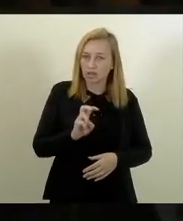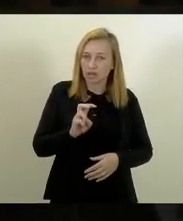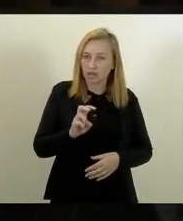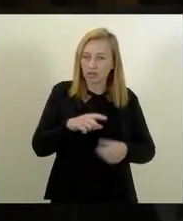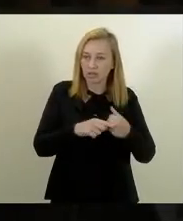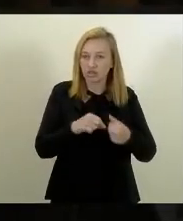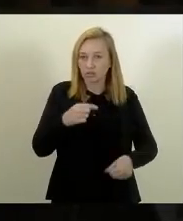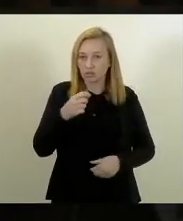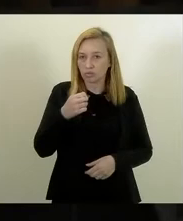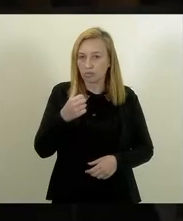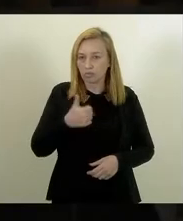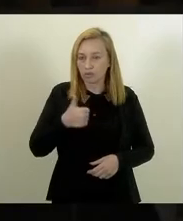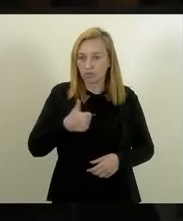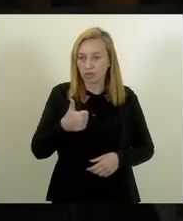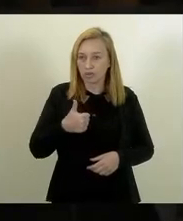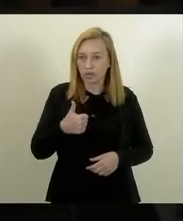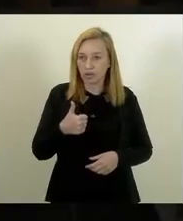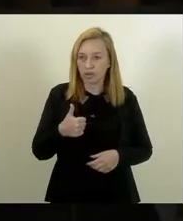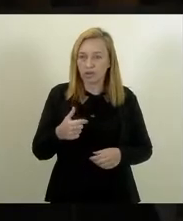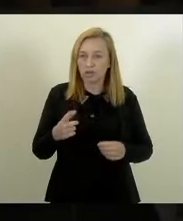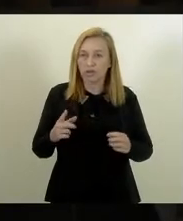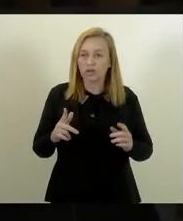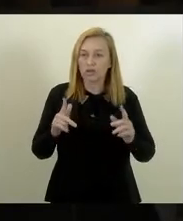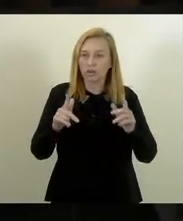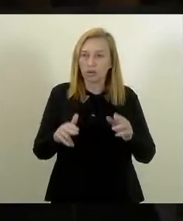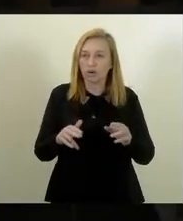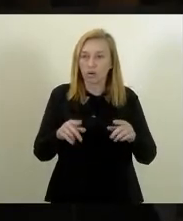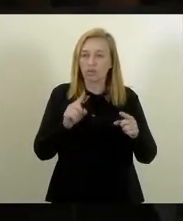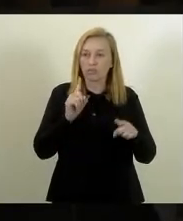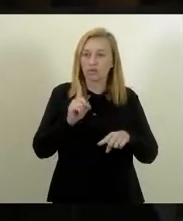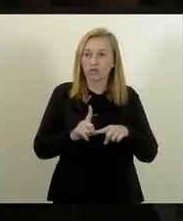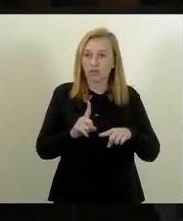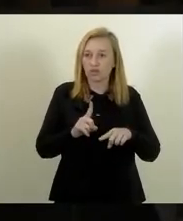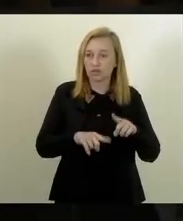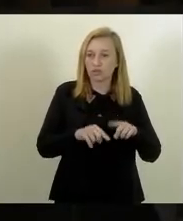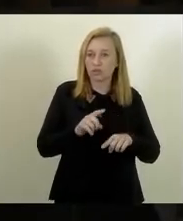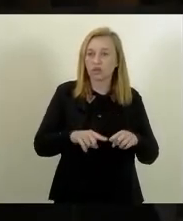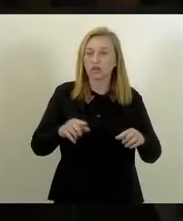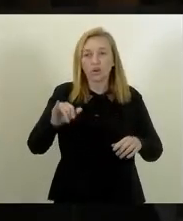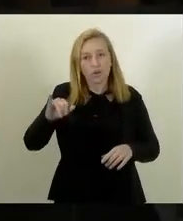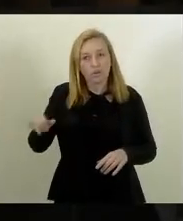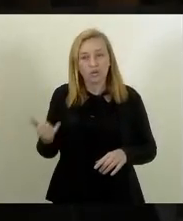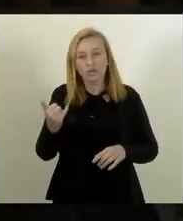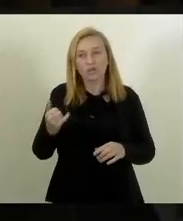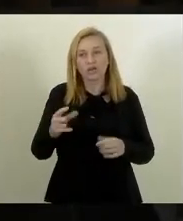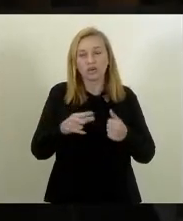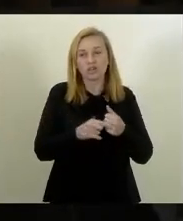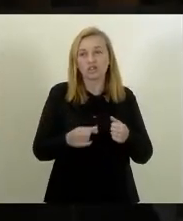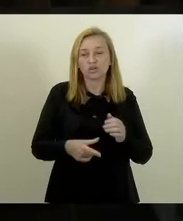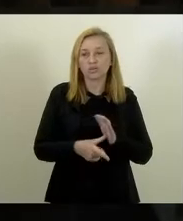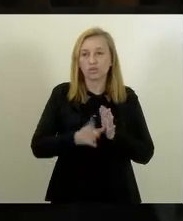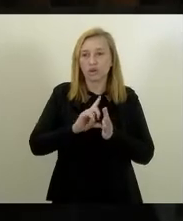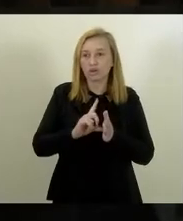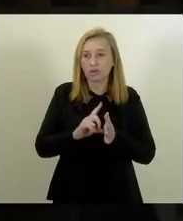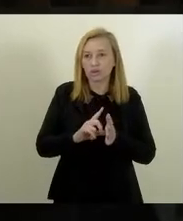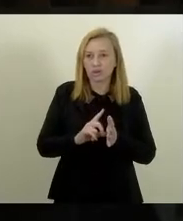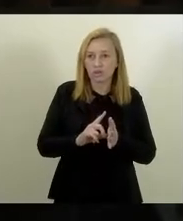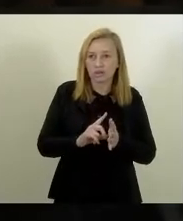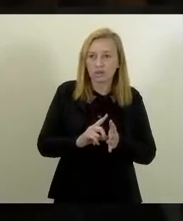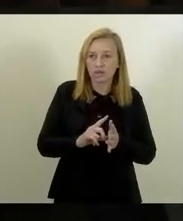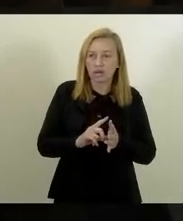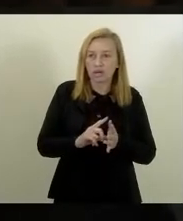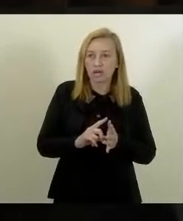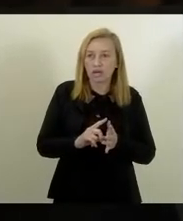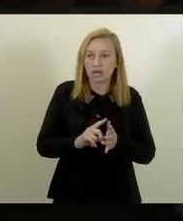artigo 1º, terão o mesmo objeto, rito e oportunidade descrita no artigo anterior, sendo-lhes